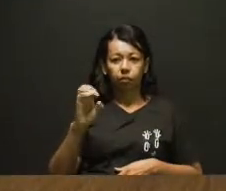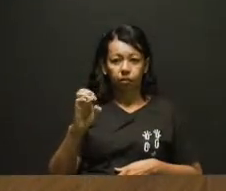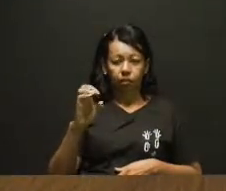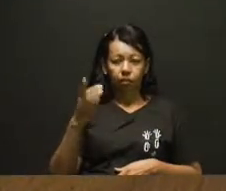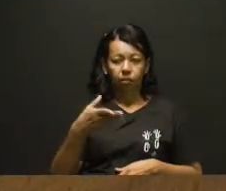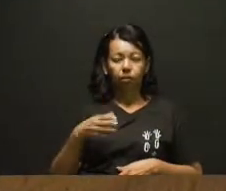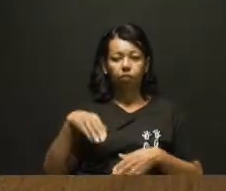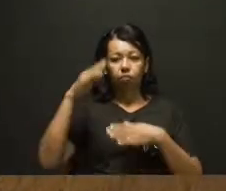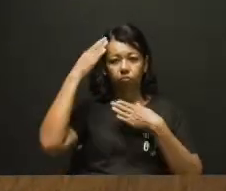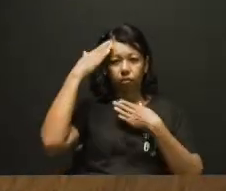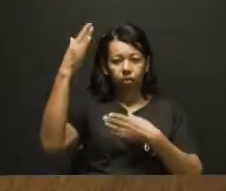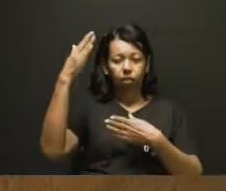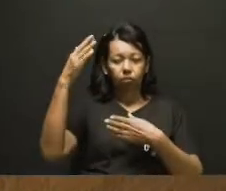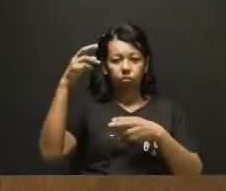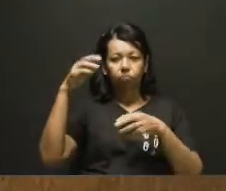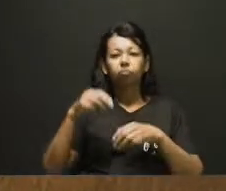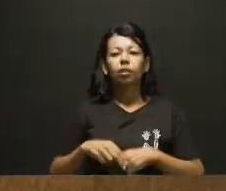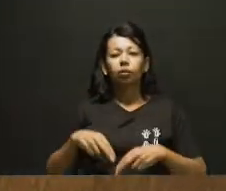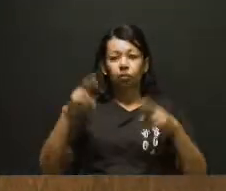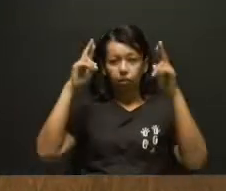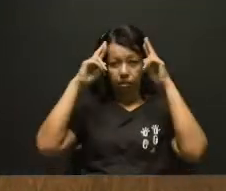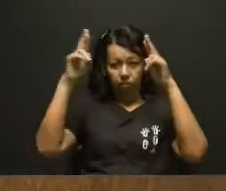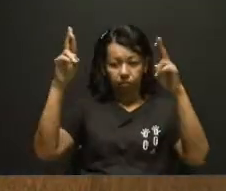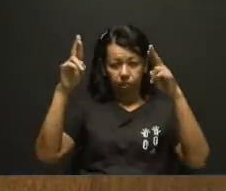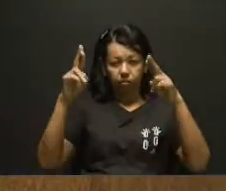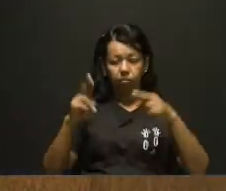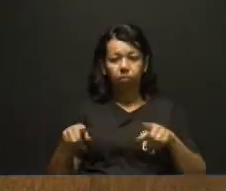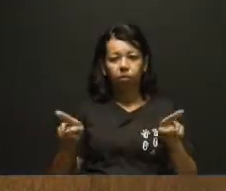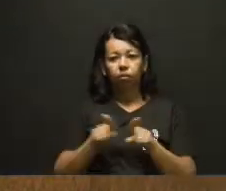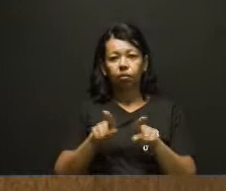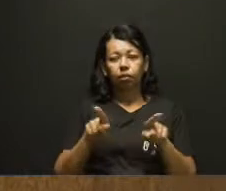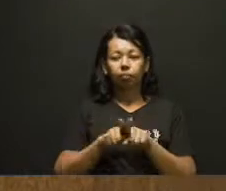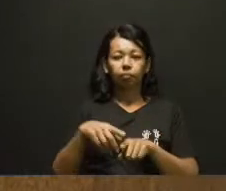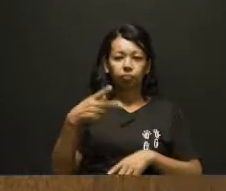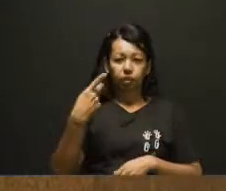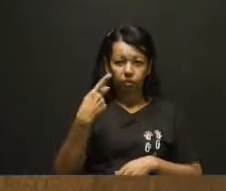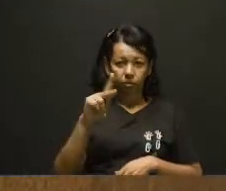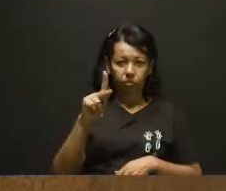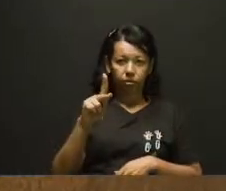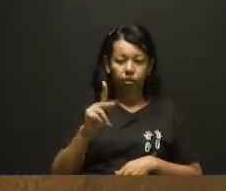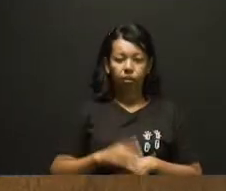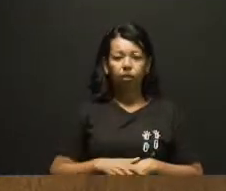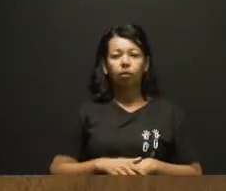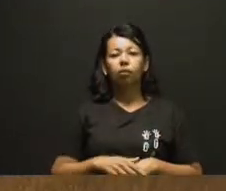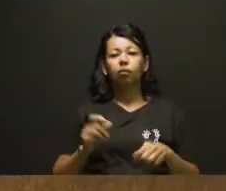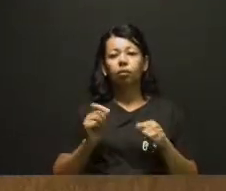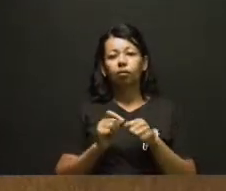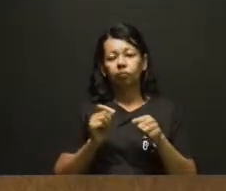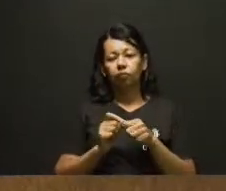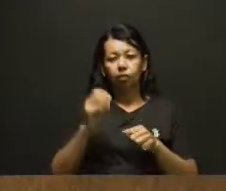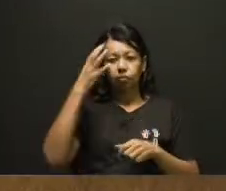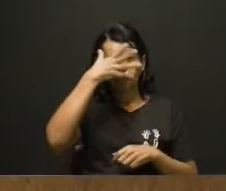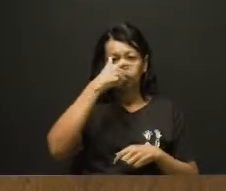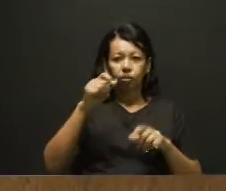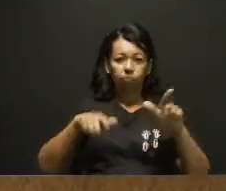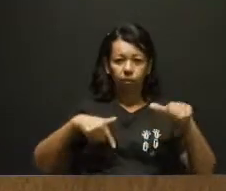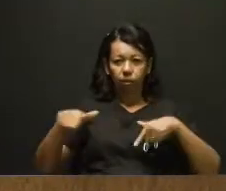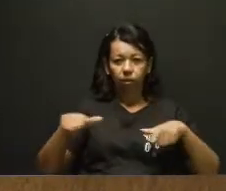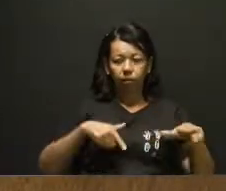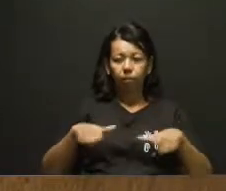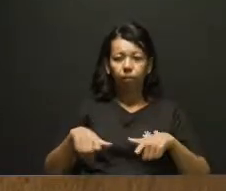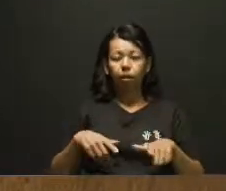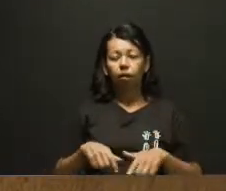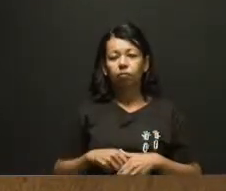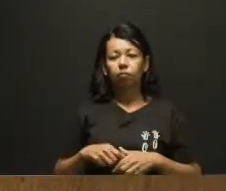gratidão também a vossa senhoria que tem feito um belíssimo trabalho à frente do